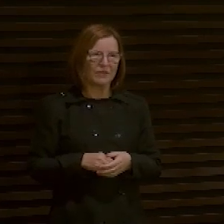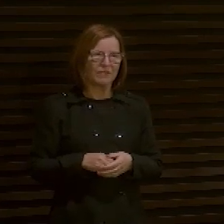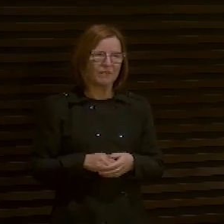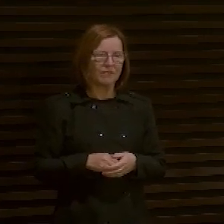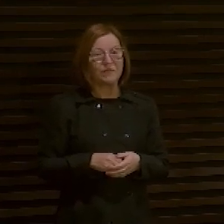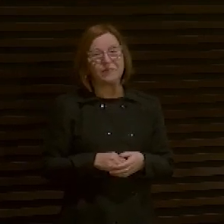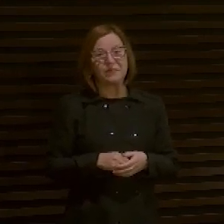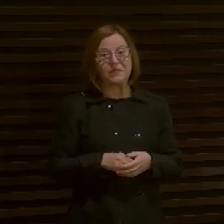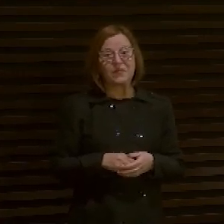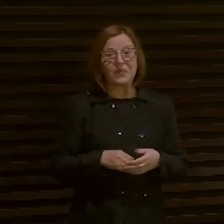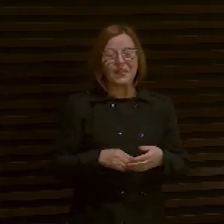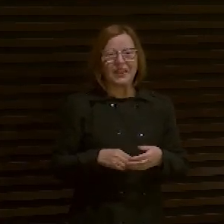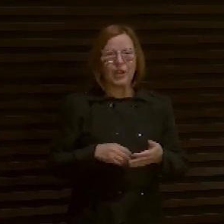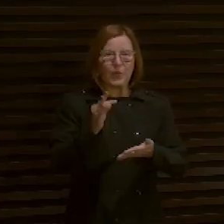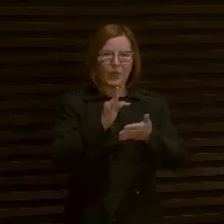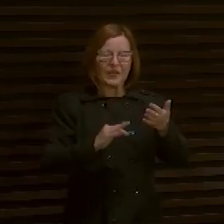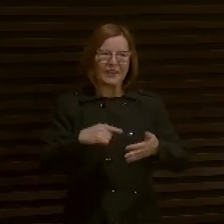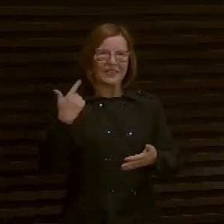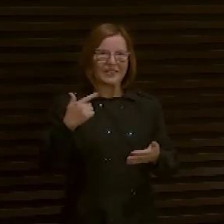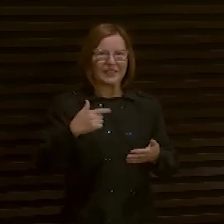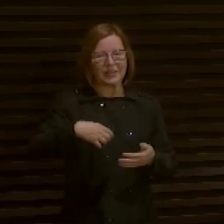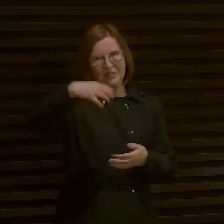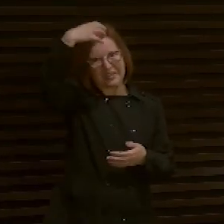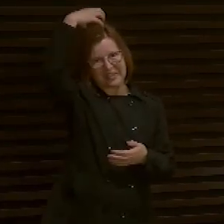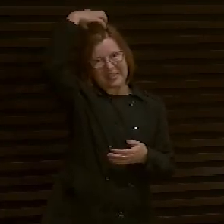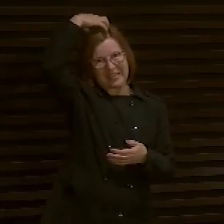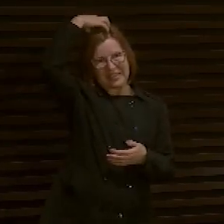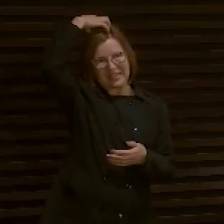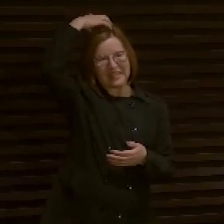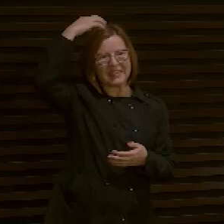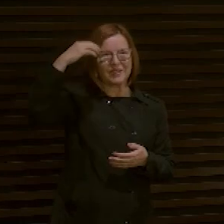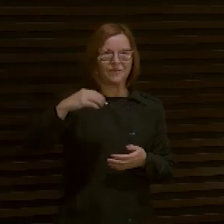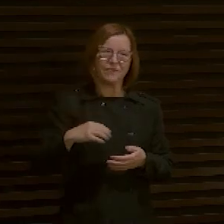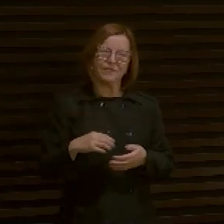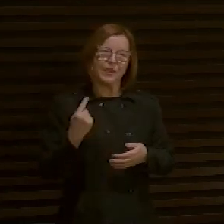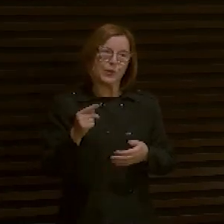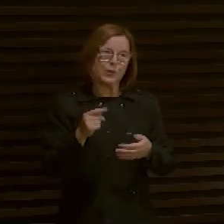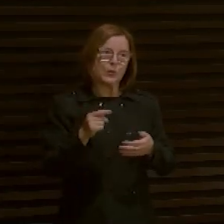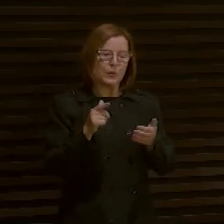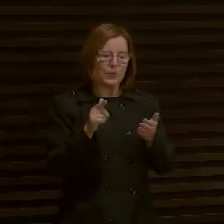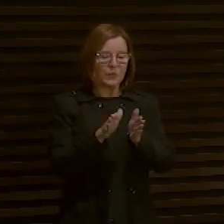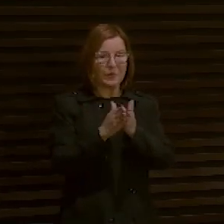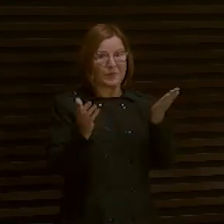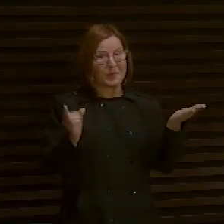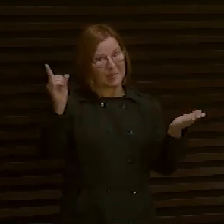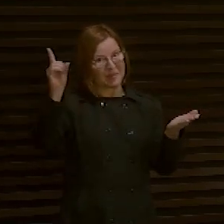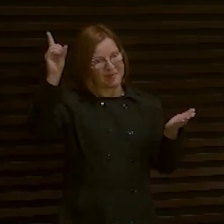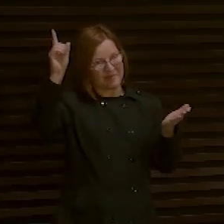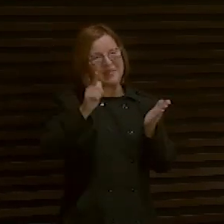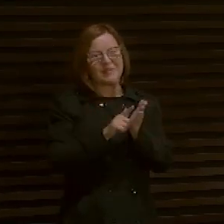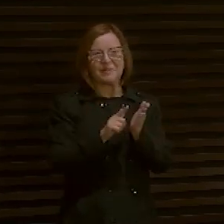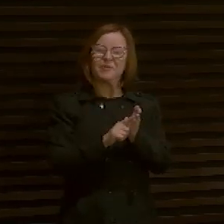segundo livro dos Reis. Então, você que está com a sua Bíblia física também, nos acompanhe. Segundo livro dos